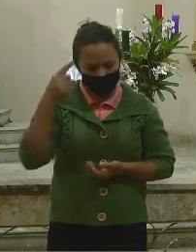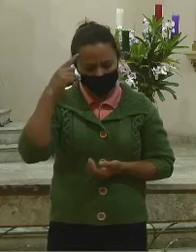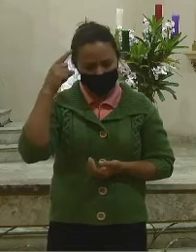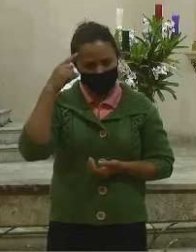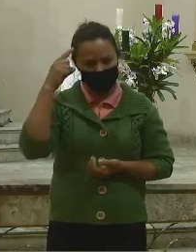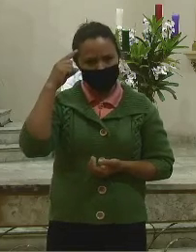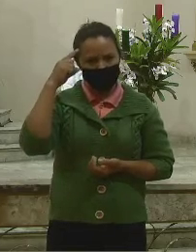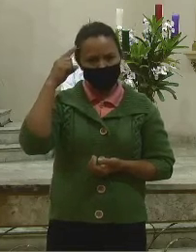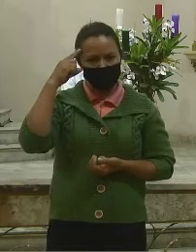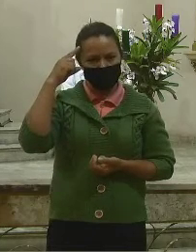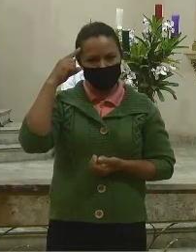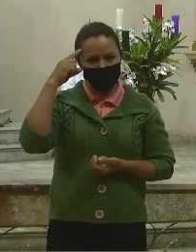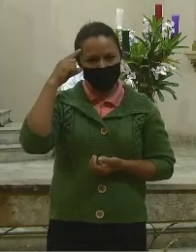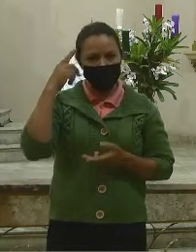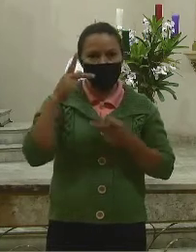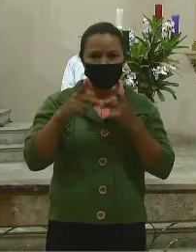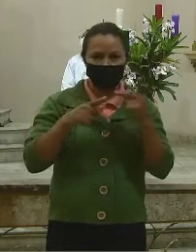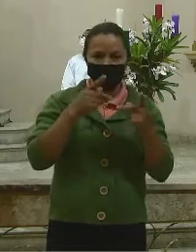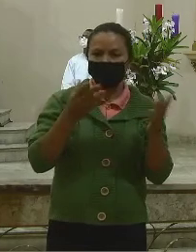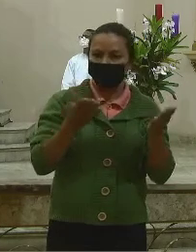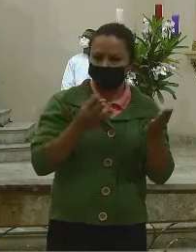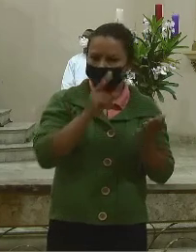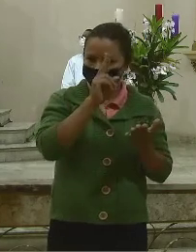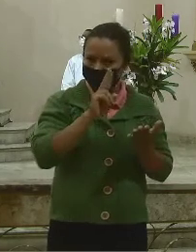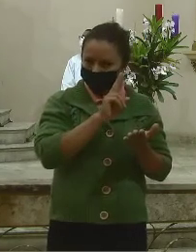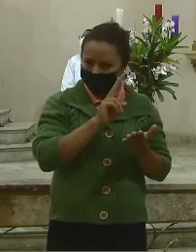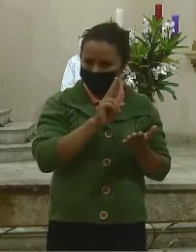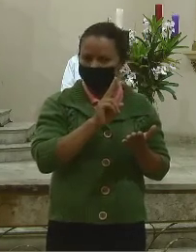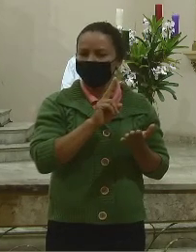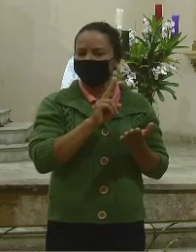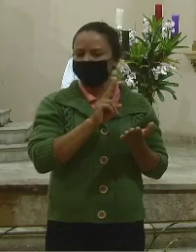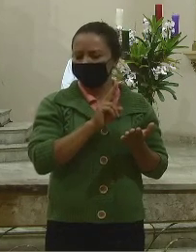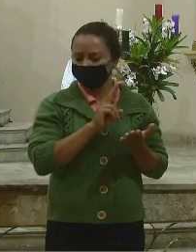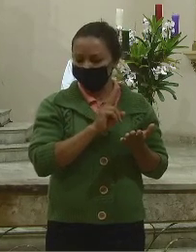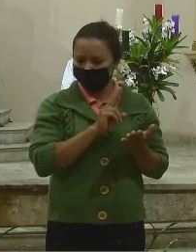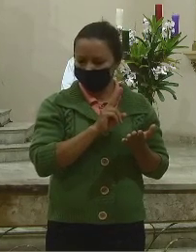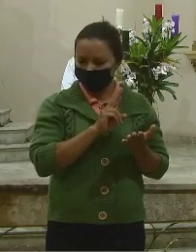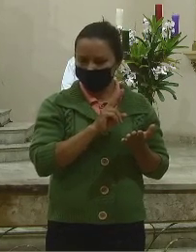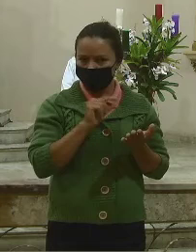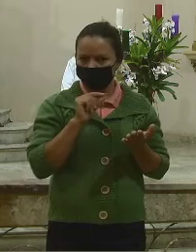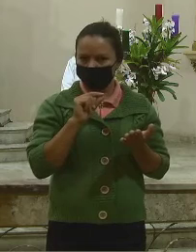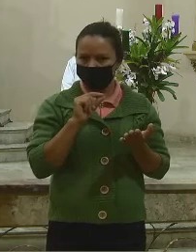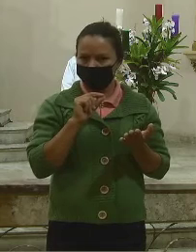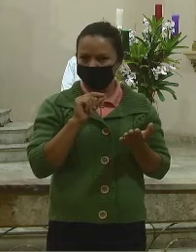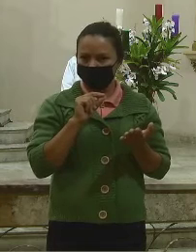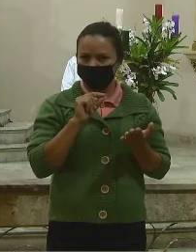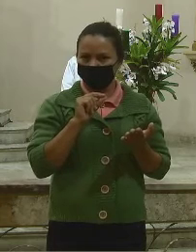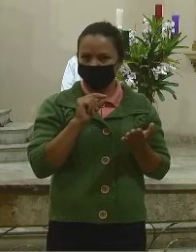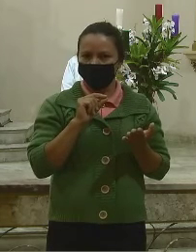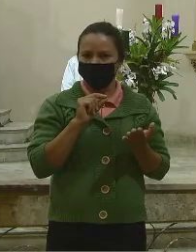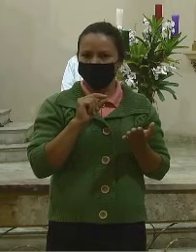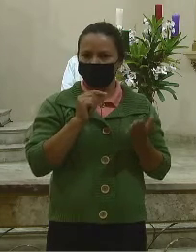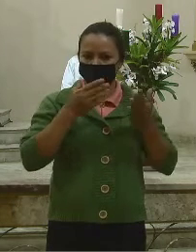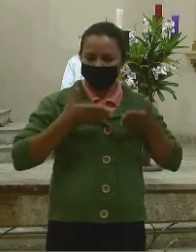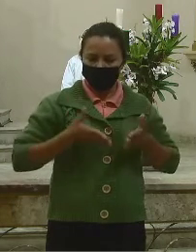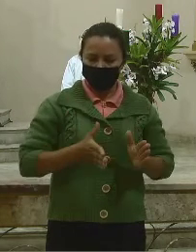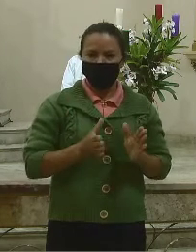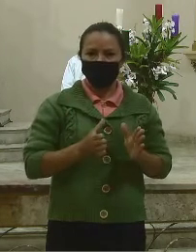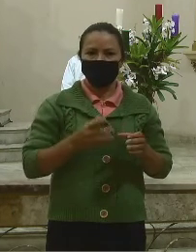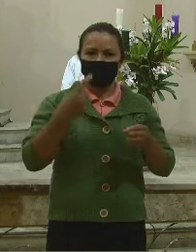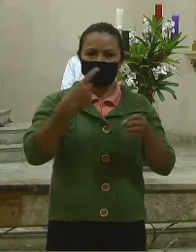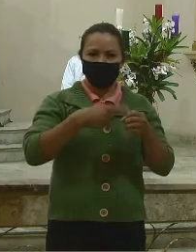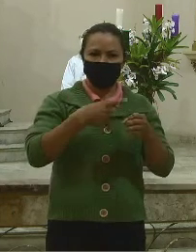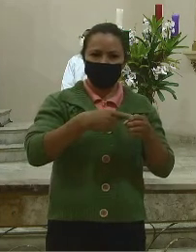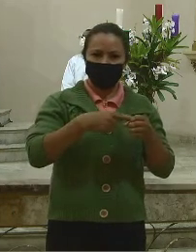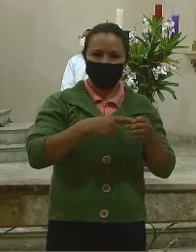e cheguei a comentar com o padre Bruno antes da celebração, que ele nasceu em Ouro Preto, na paróquia de